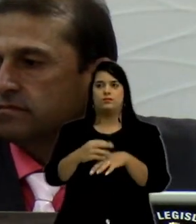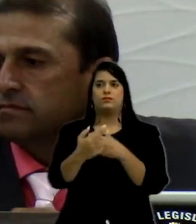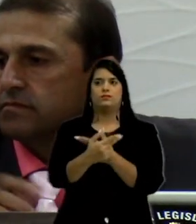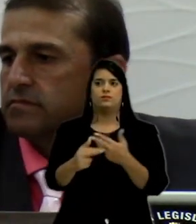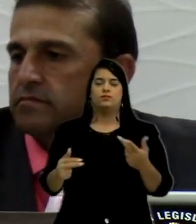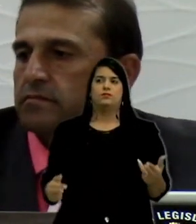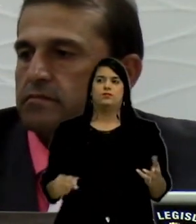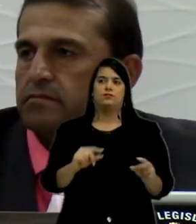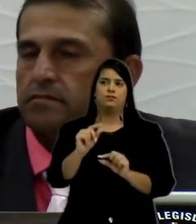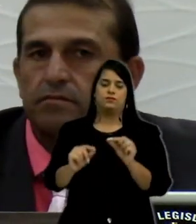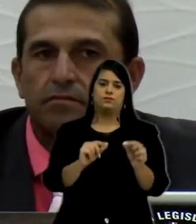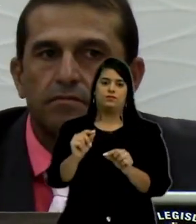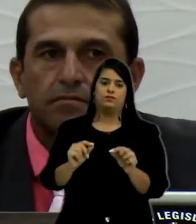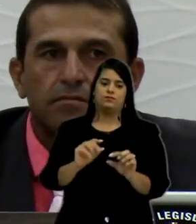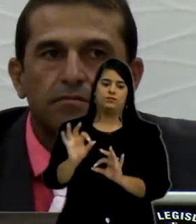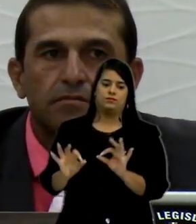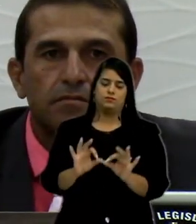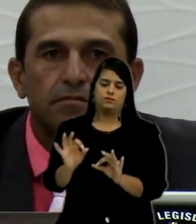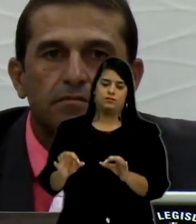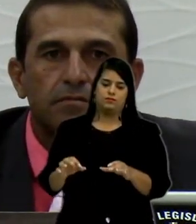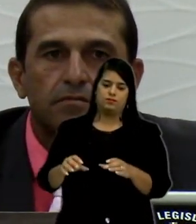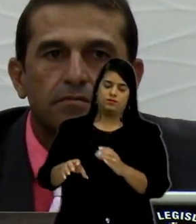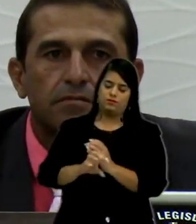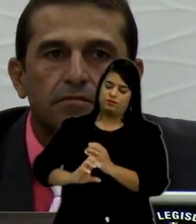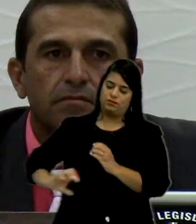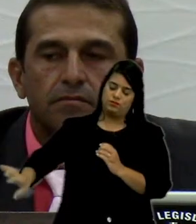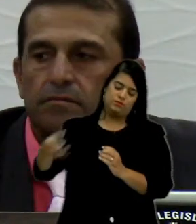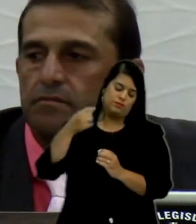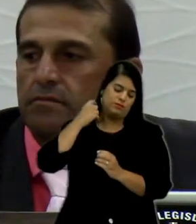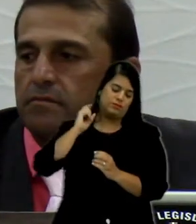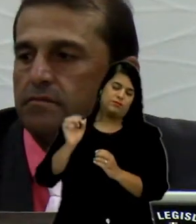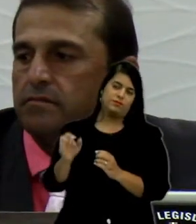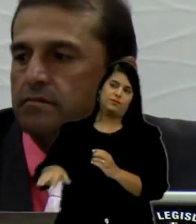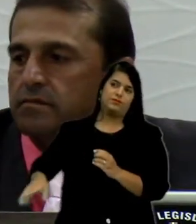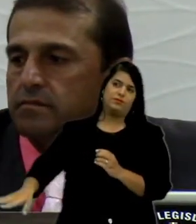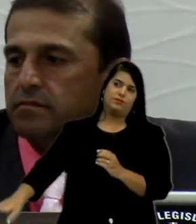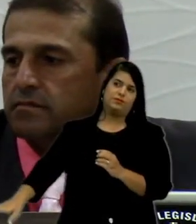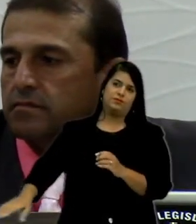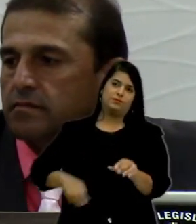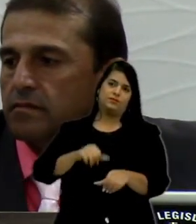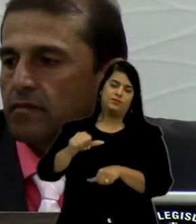proceda com a manutenção das caixas de esgoto e troca das manilhas da Avenida Ana Lúcia Teixeira Ponte